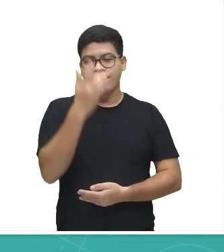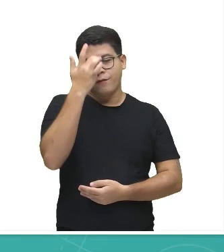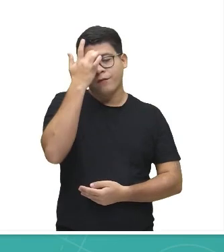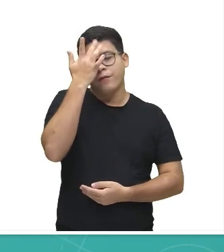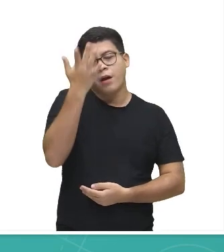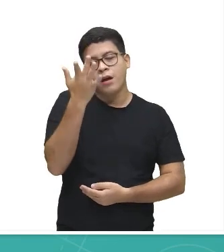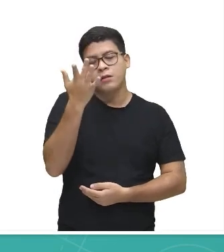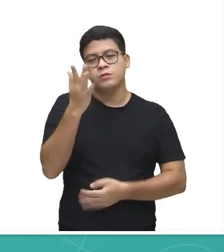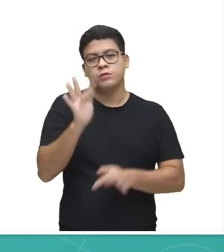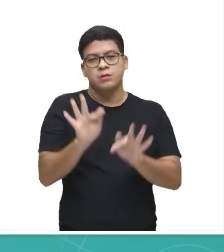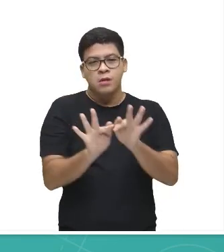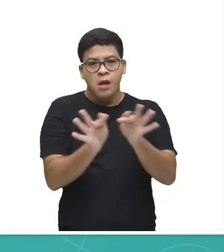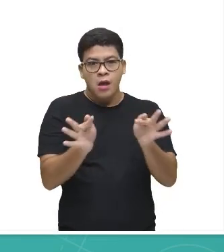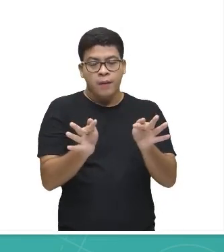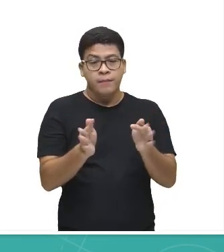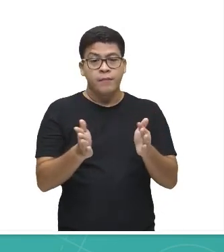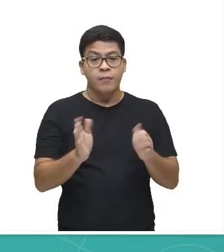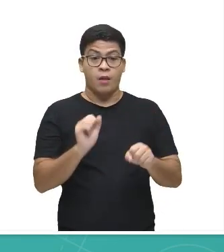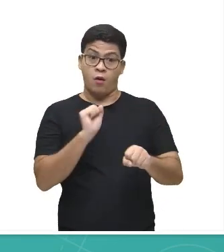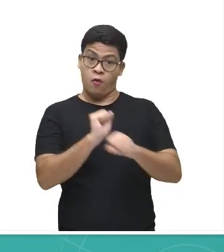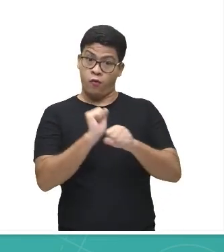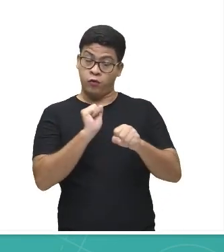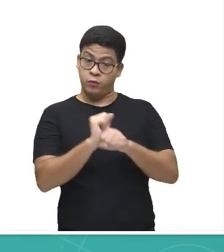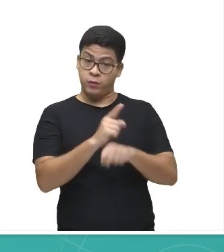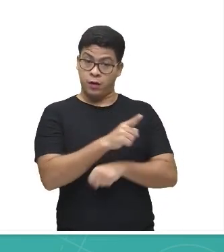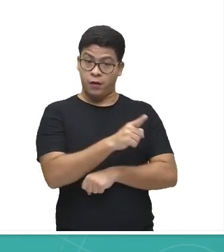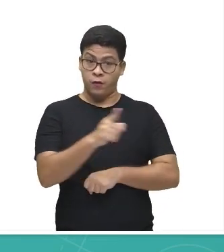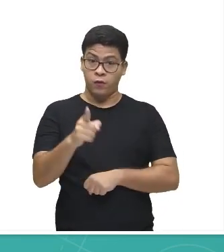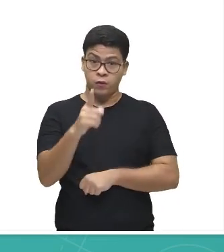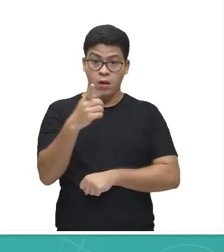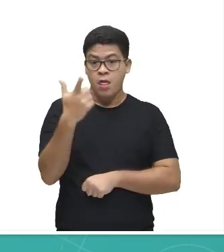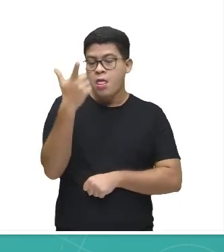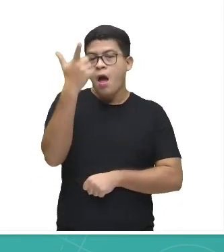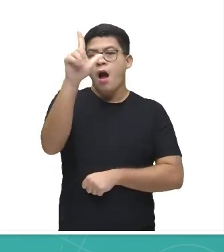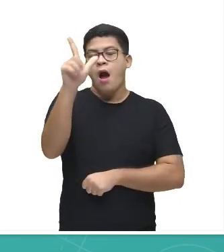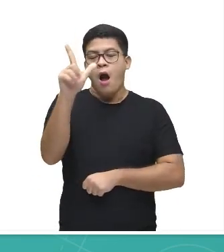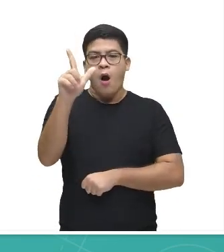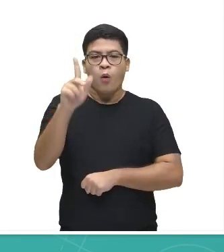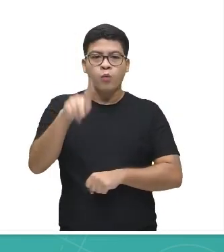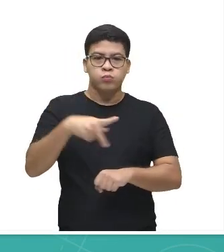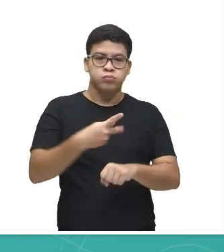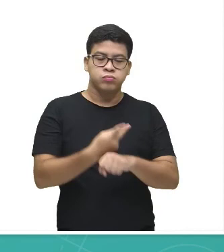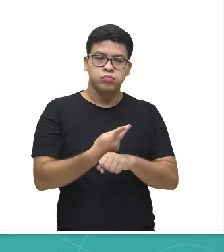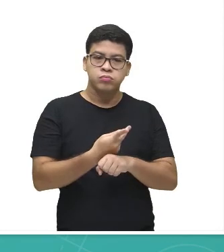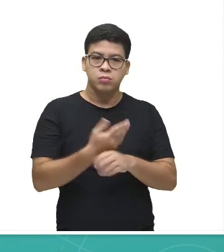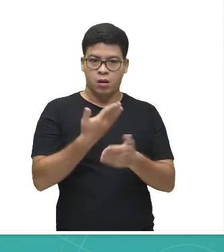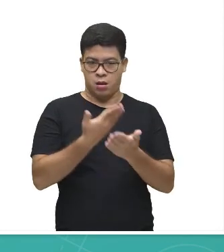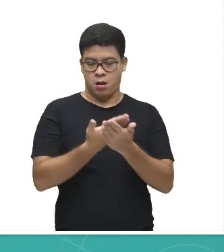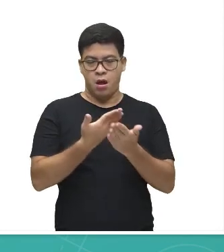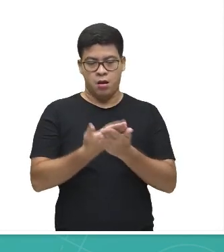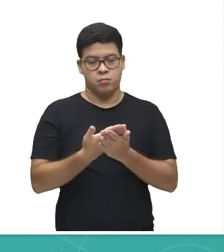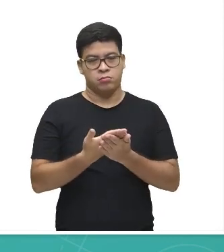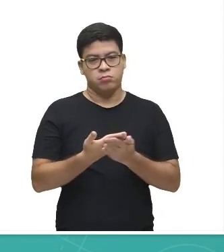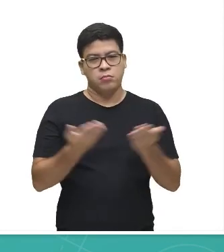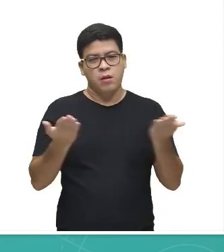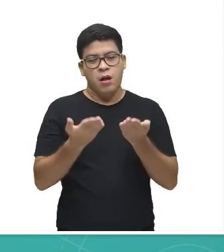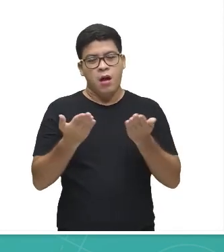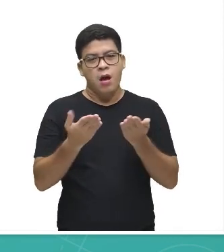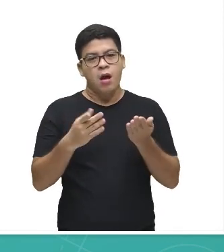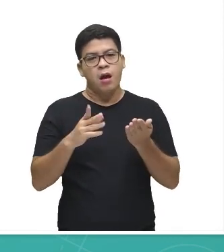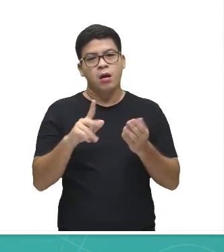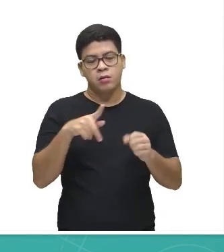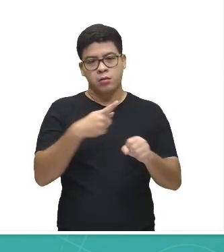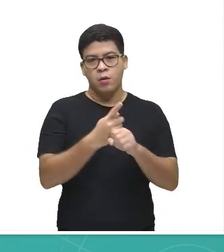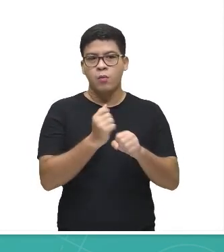pessoal? Então, eu aguardo vocês aqui na nossa próxima aula, tá? A gente fechou aqui com essas duas questões a aula de hoje. E na próxima aula a gente